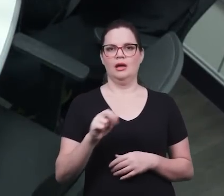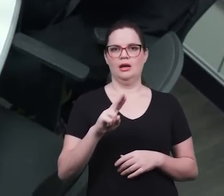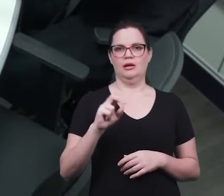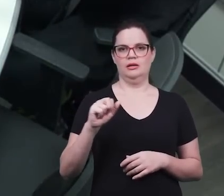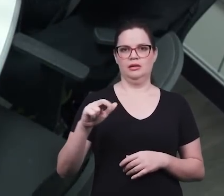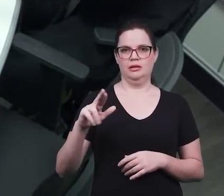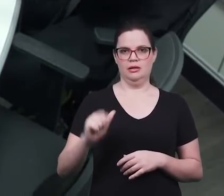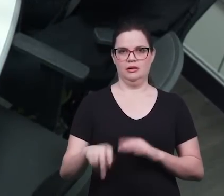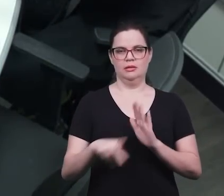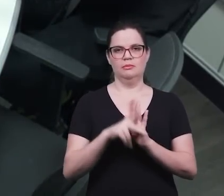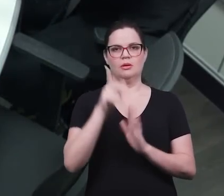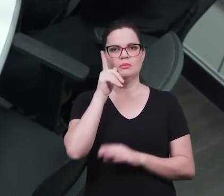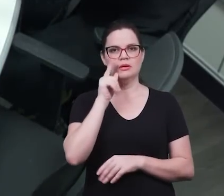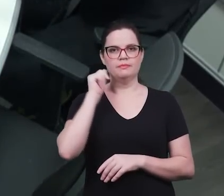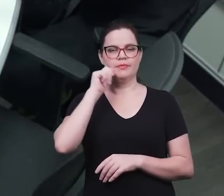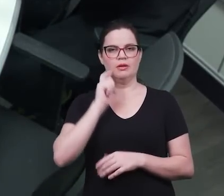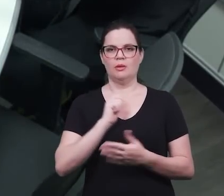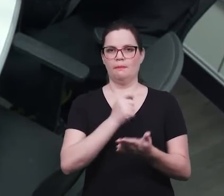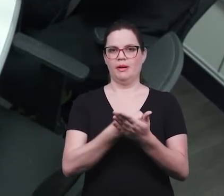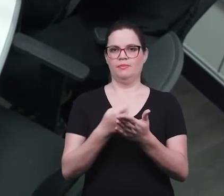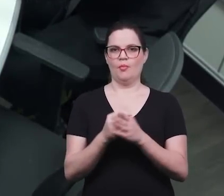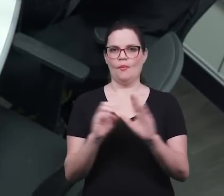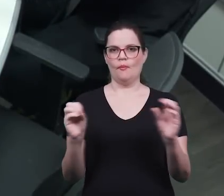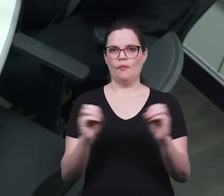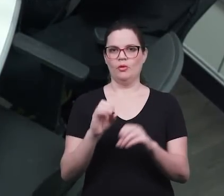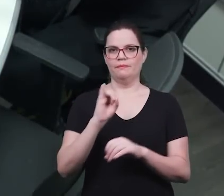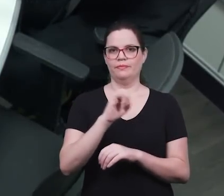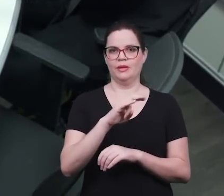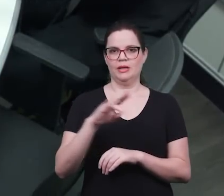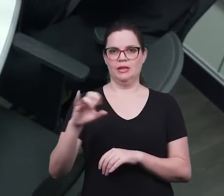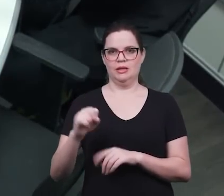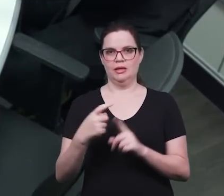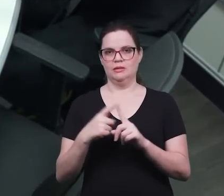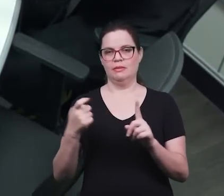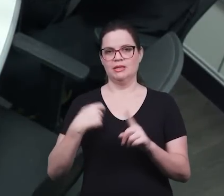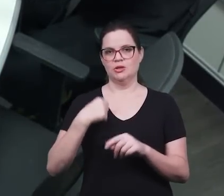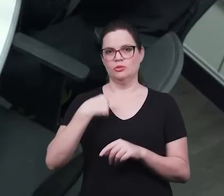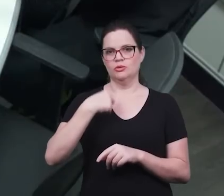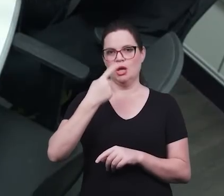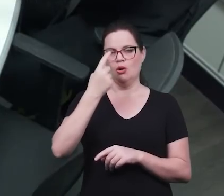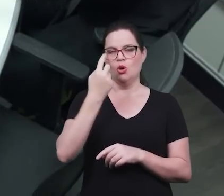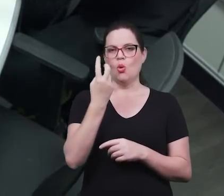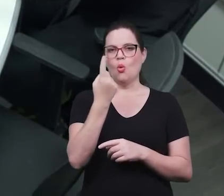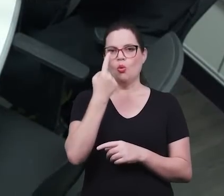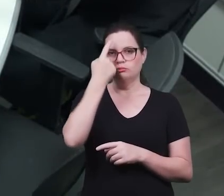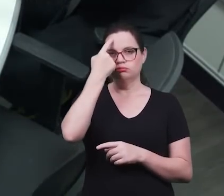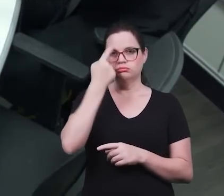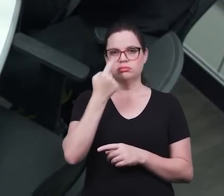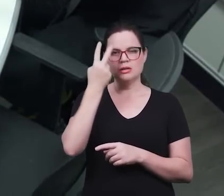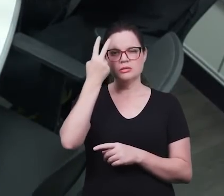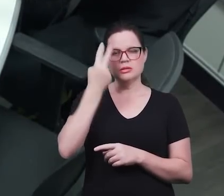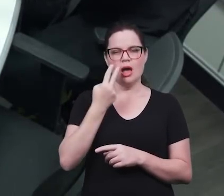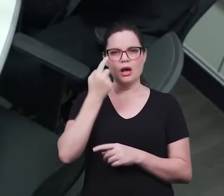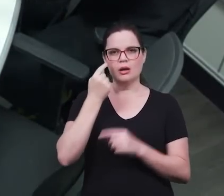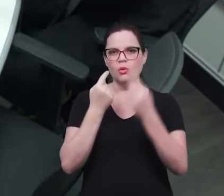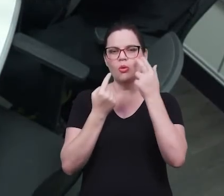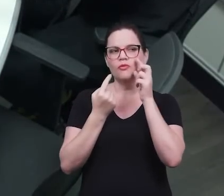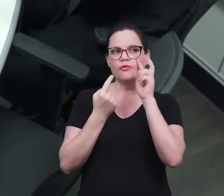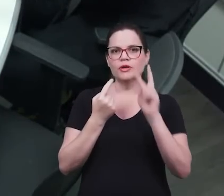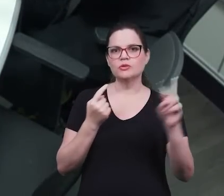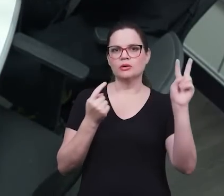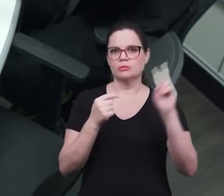Alagoas, não contribuo para o INSS, mas eu sou monocular, ela tem uma visão, e eu tenho direito a algum